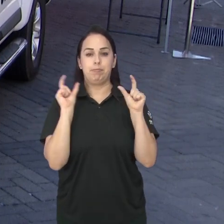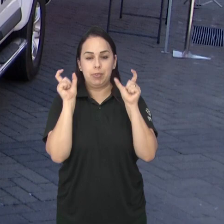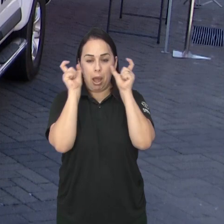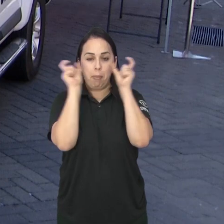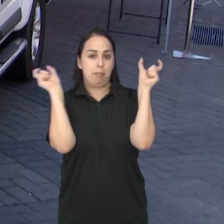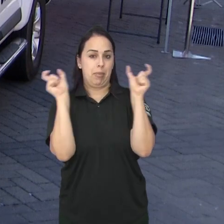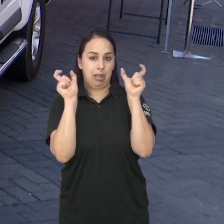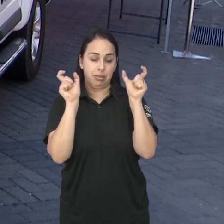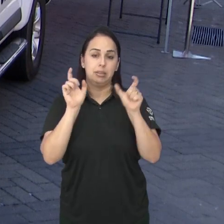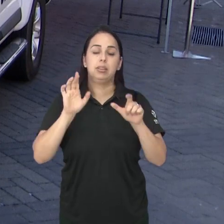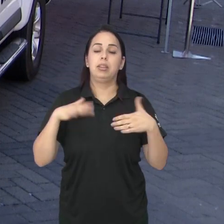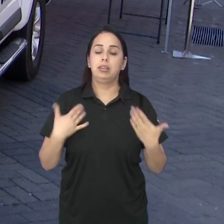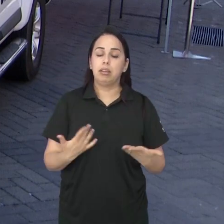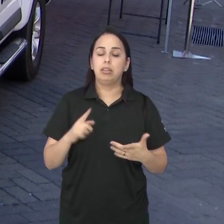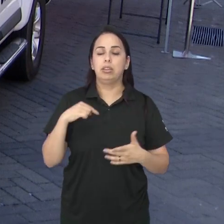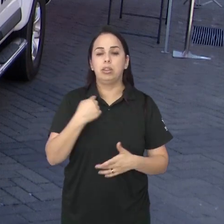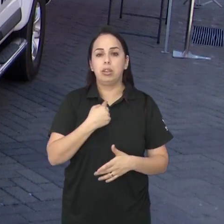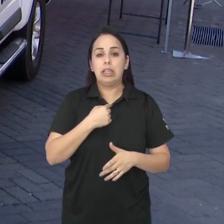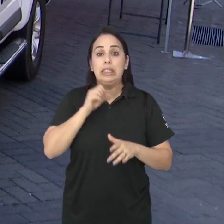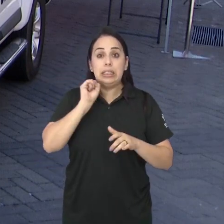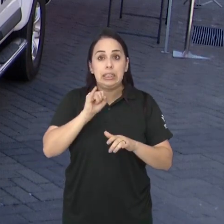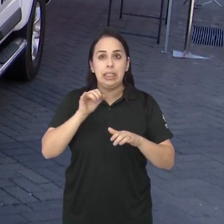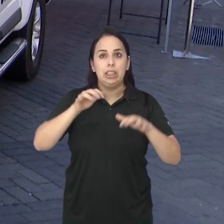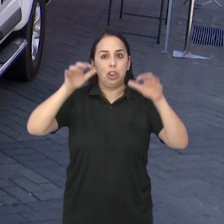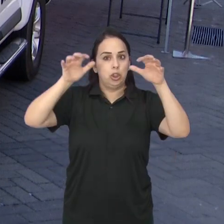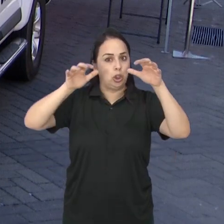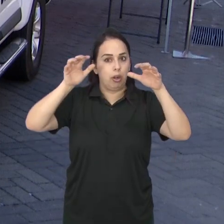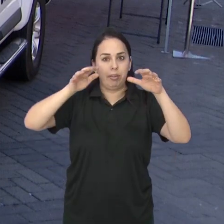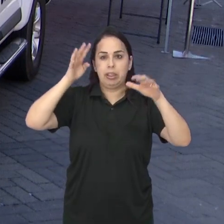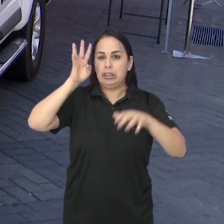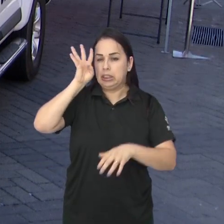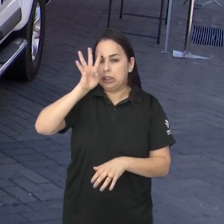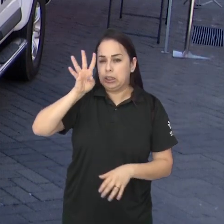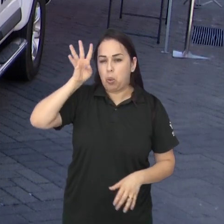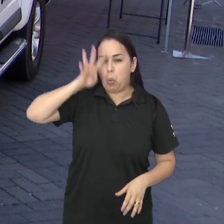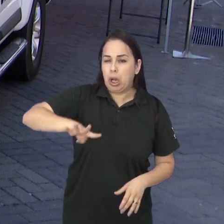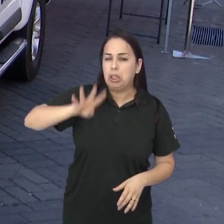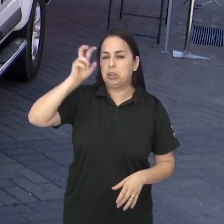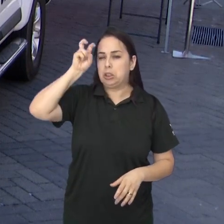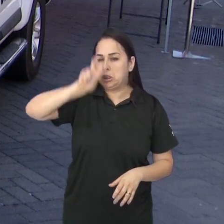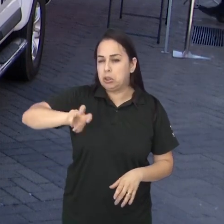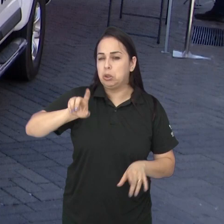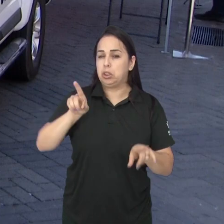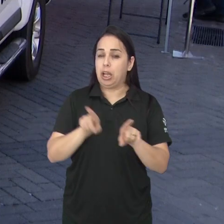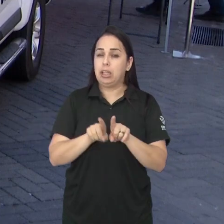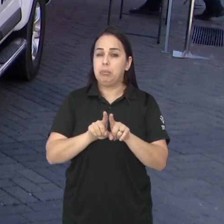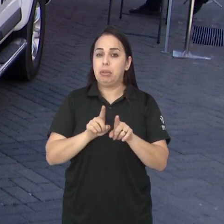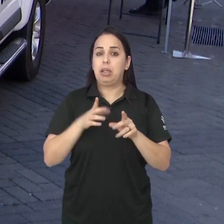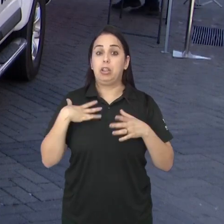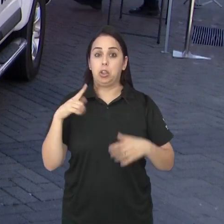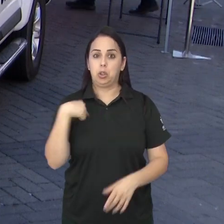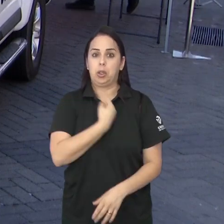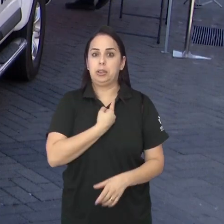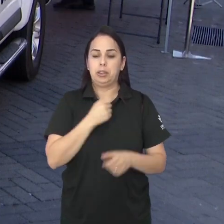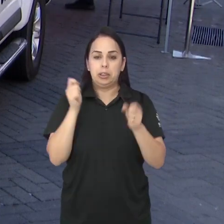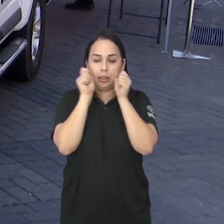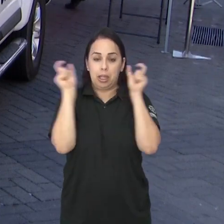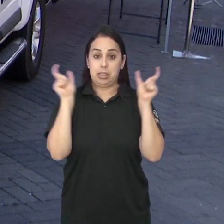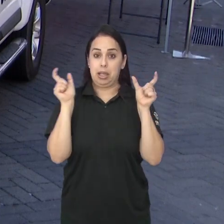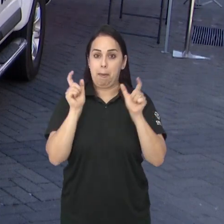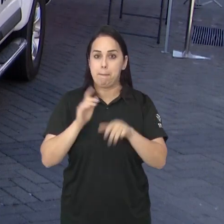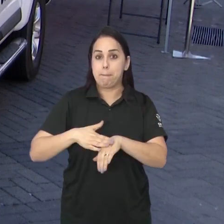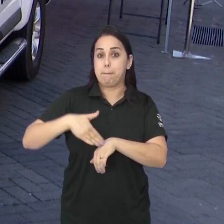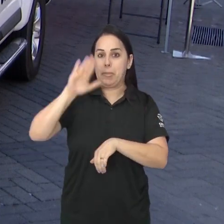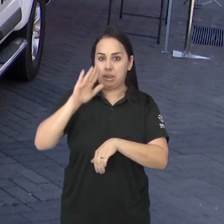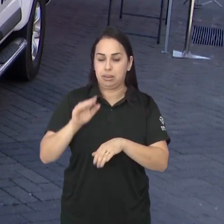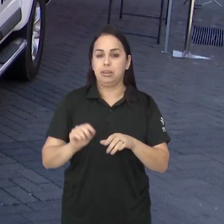se ultrapassar, aí entra no estado de alerta máximo. Mas aí já é as ações efetivas, né? As visitas de campo, já